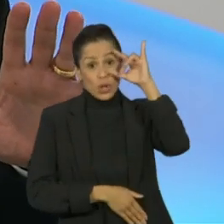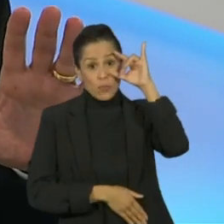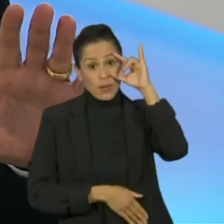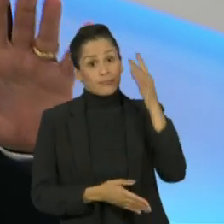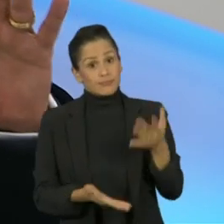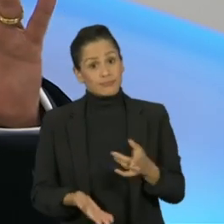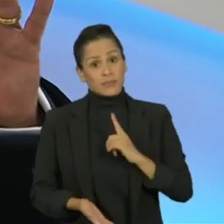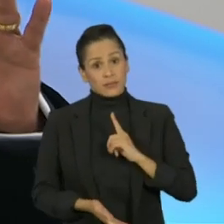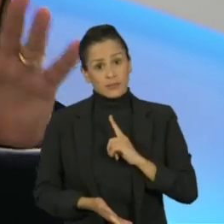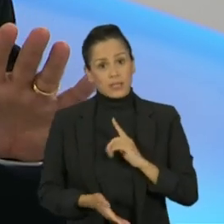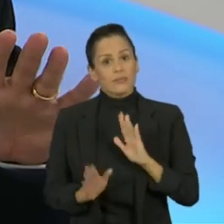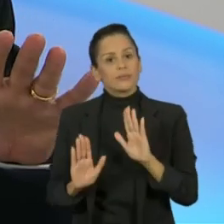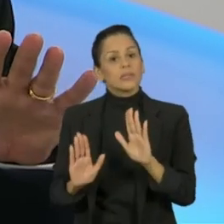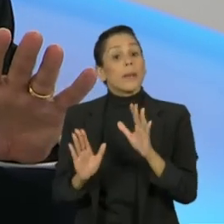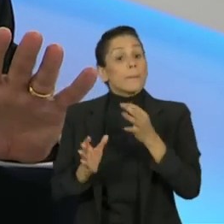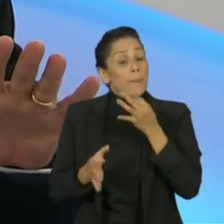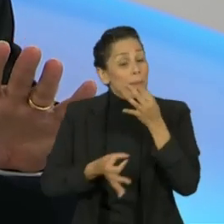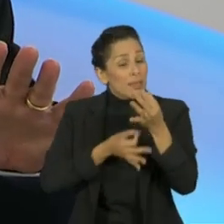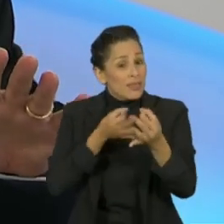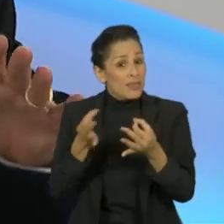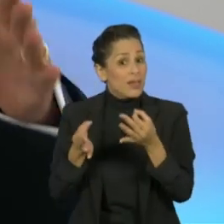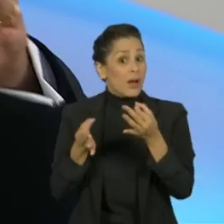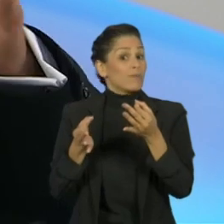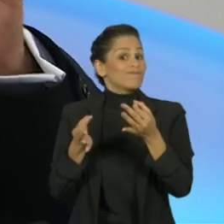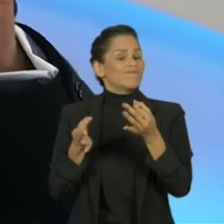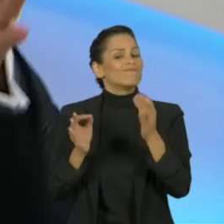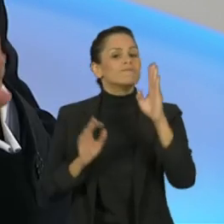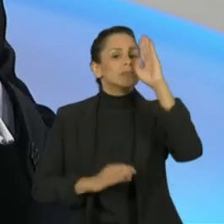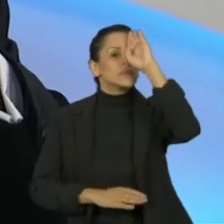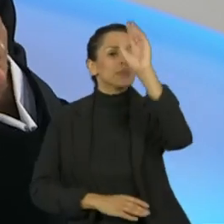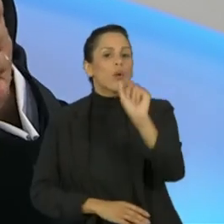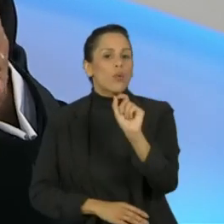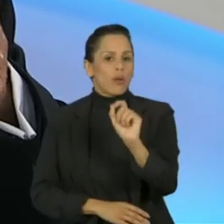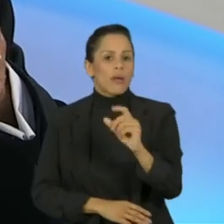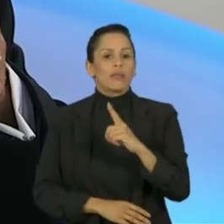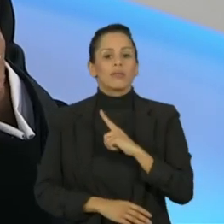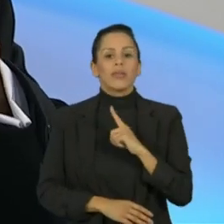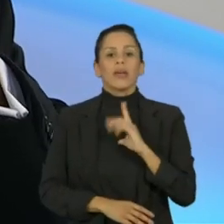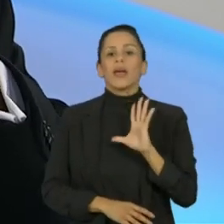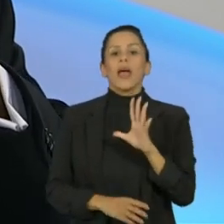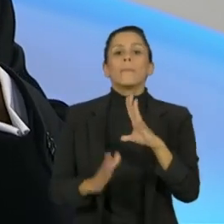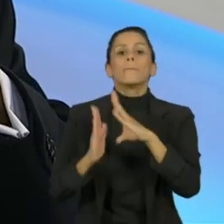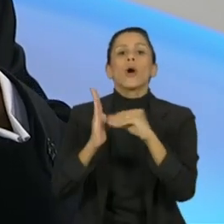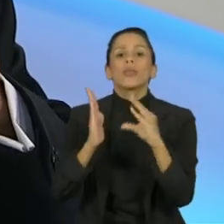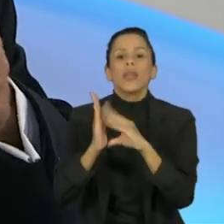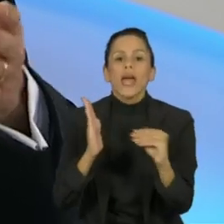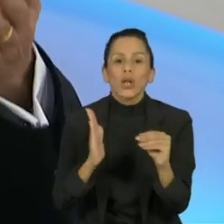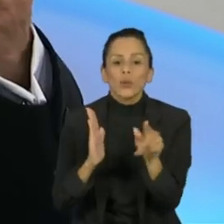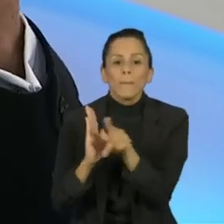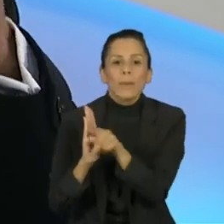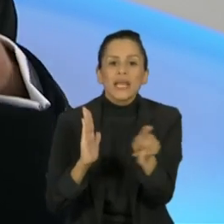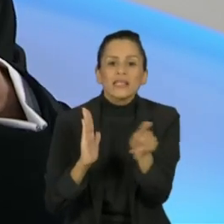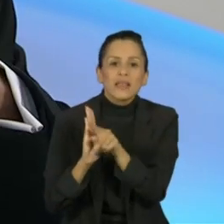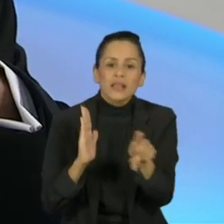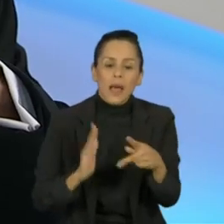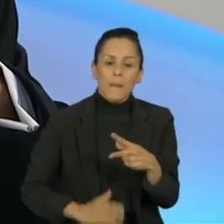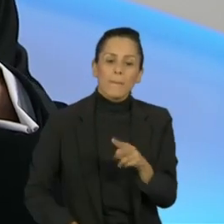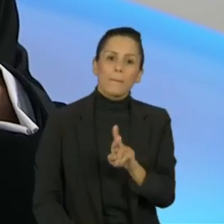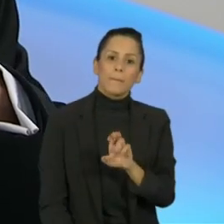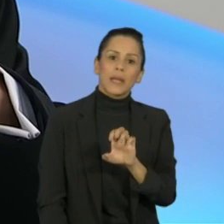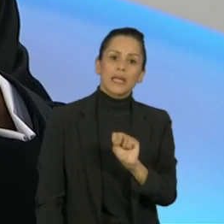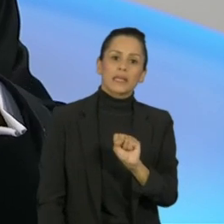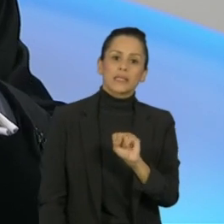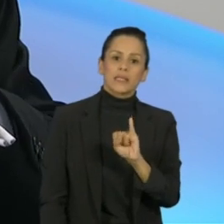minha crítica maior é o modelo de presidencialismo brasileiro. Acho que nós temos que ter eleição direta